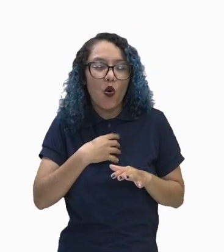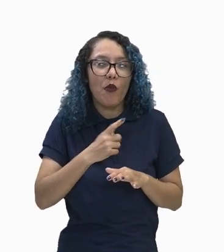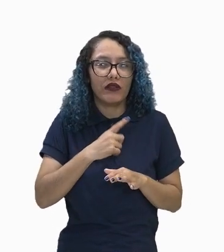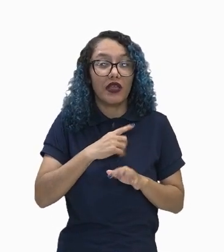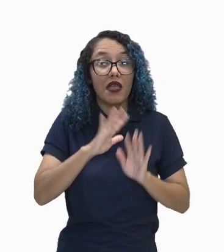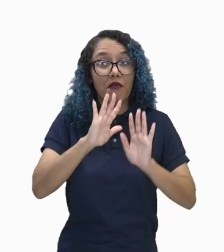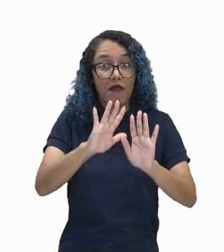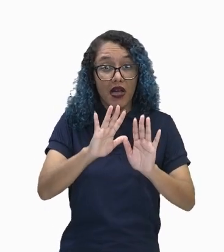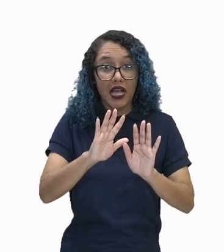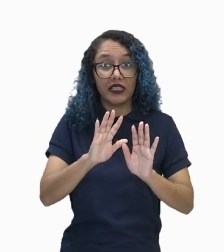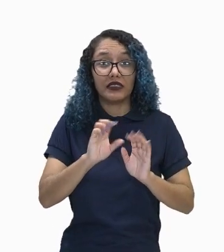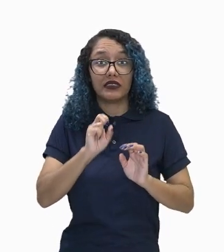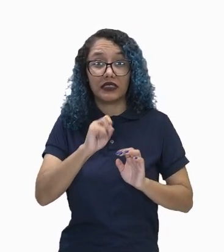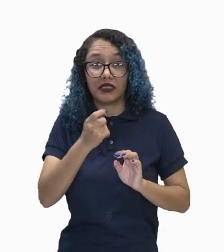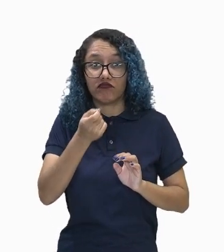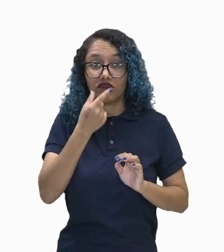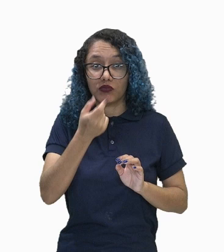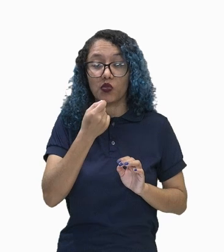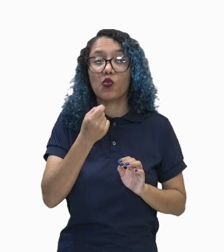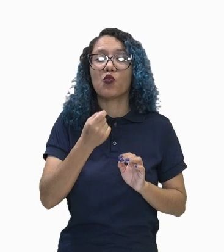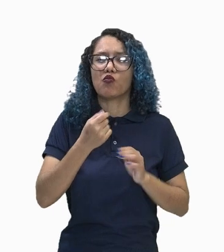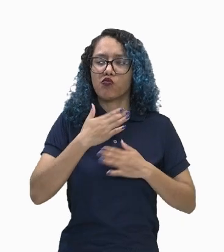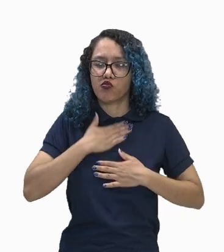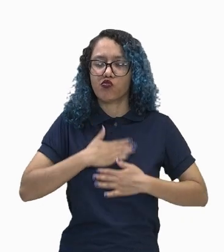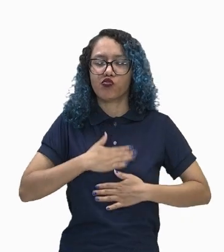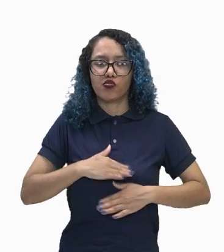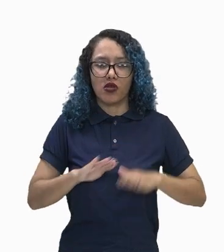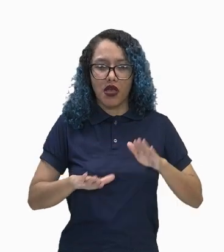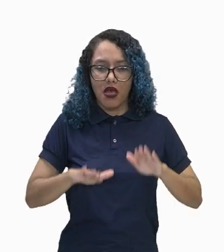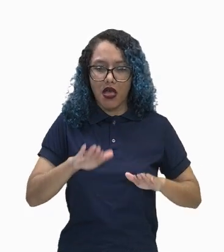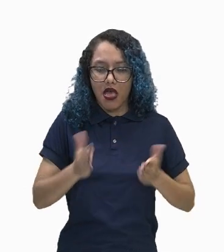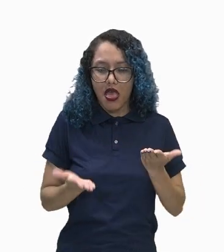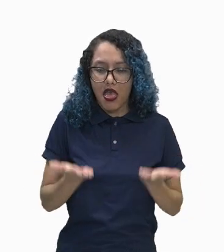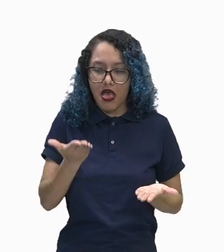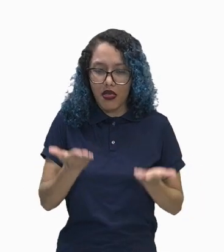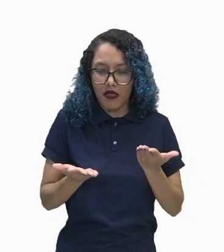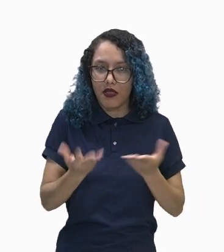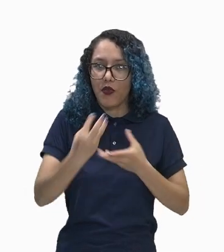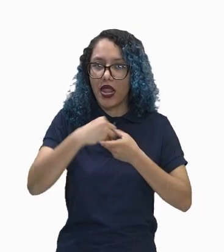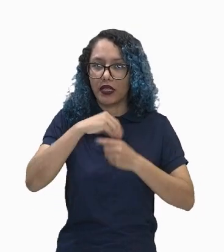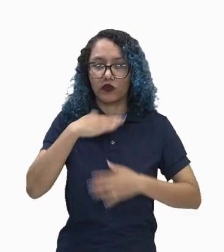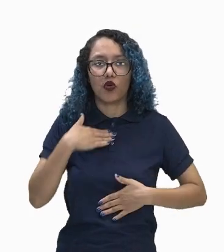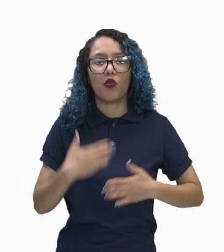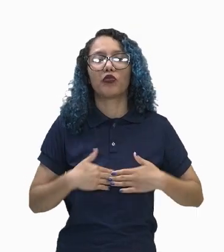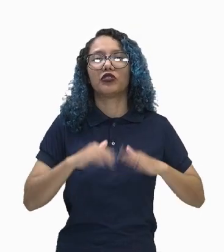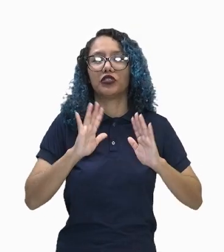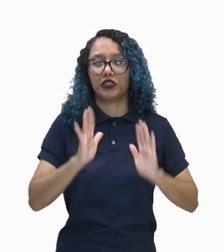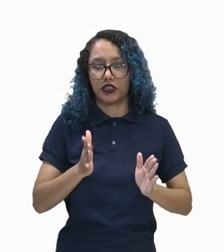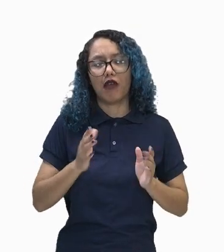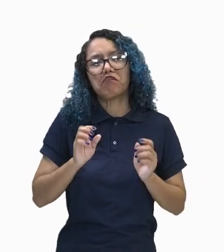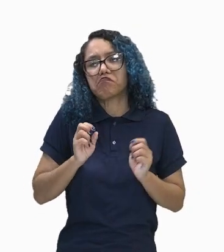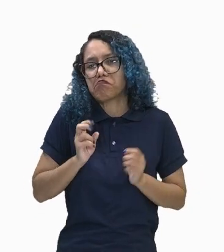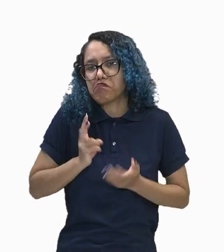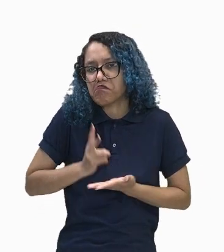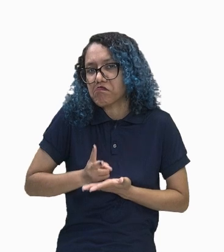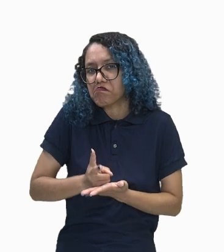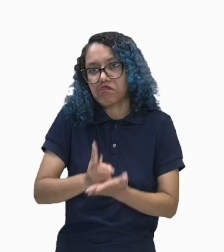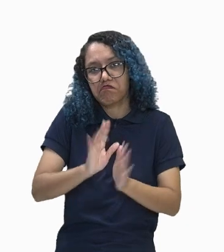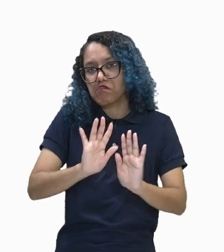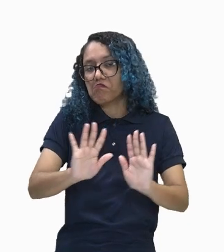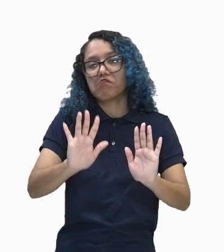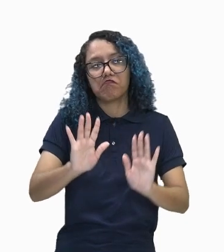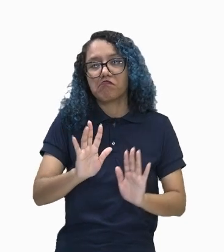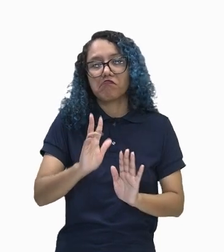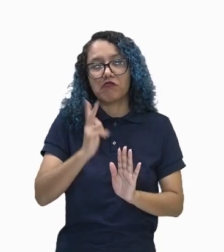que essa medicação se estabiliza no organismo, aí se tem uma vida normal.